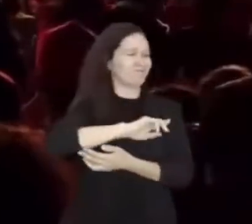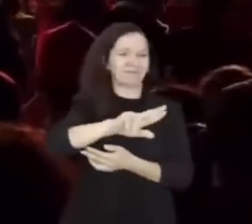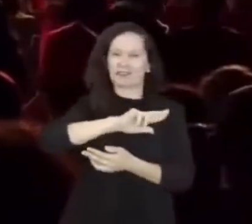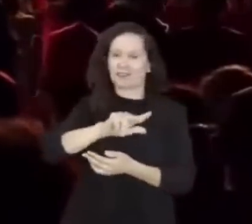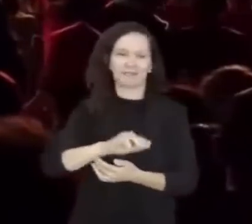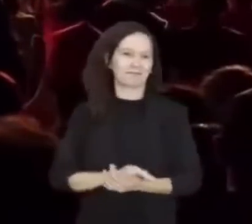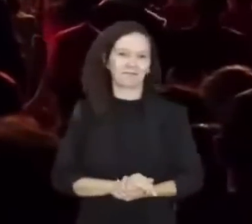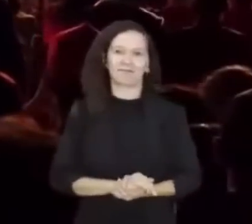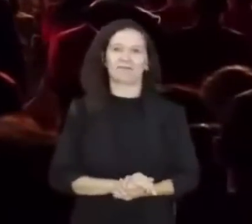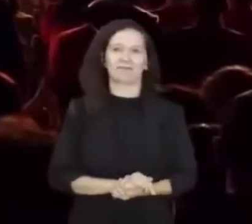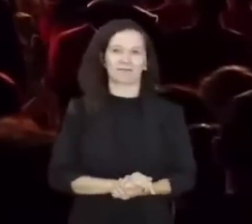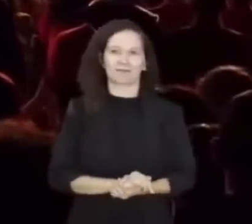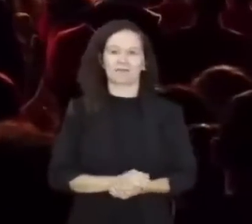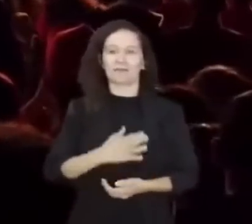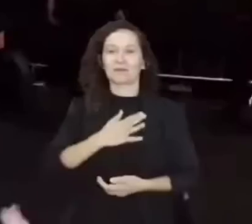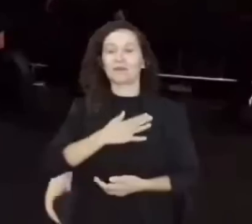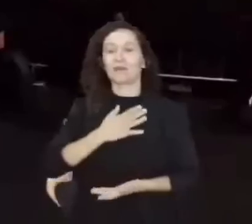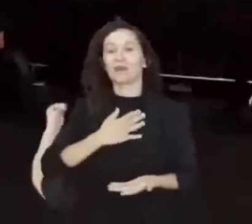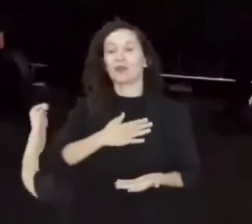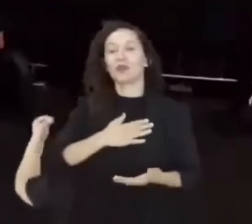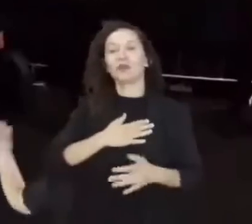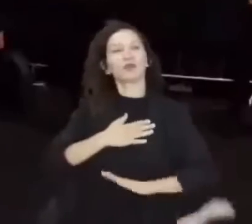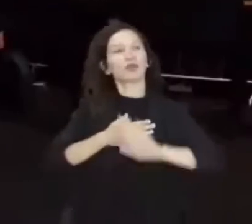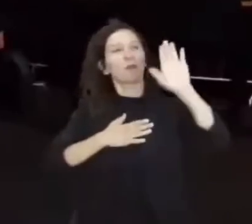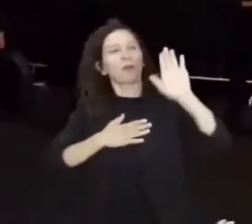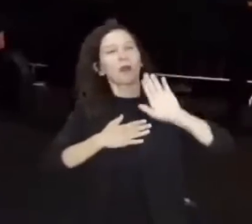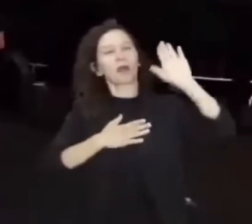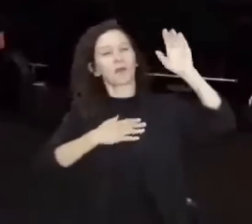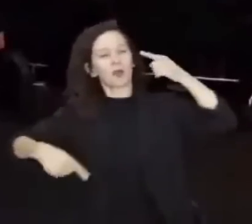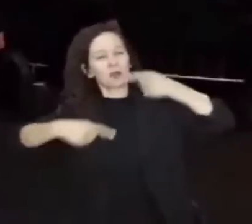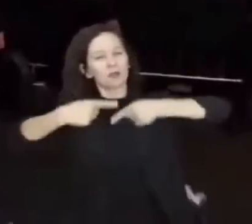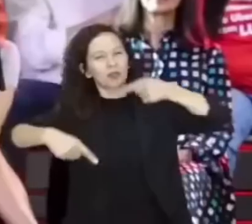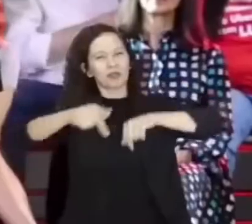Eu faço campanha política nesse país desde